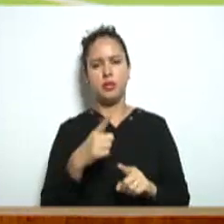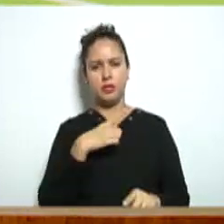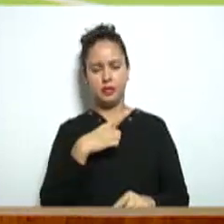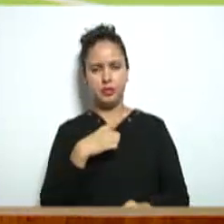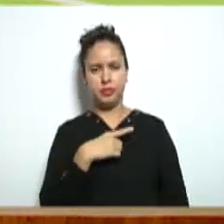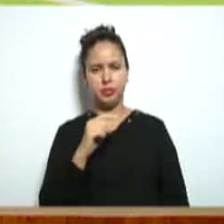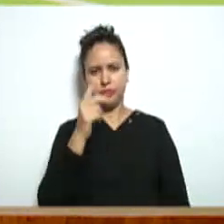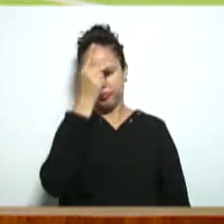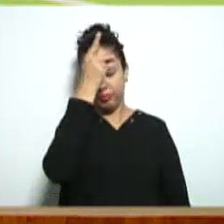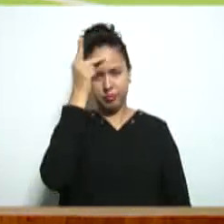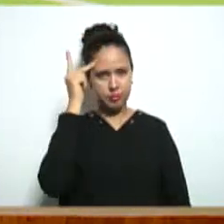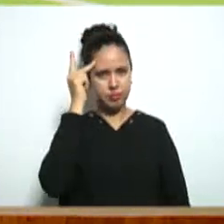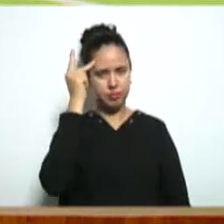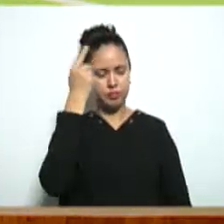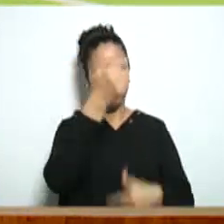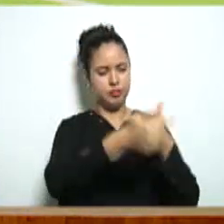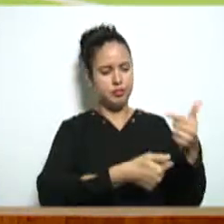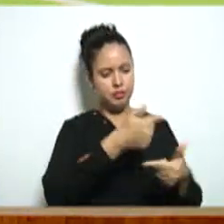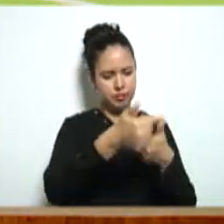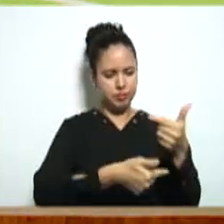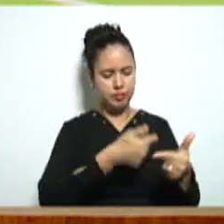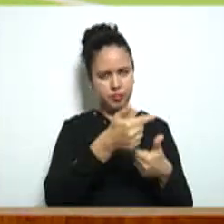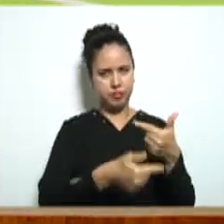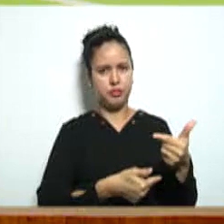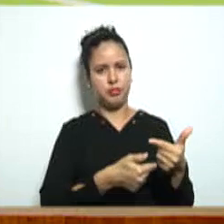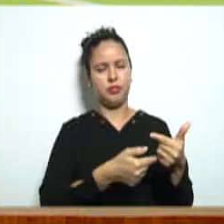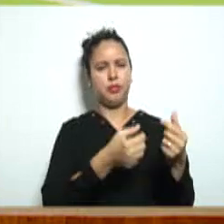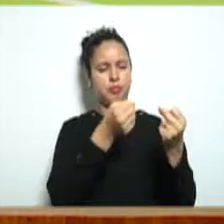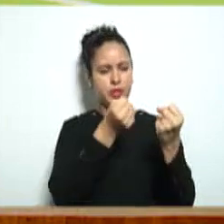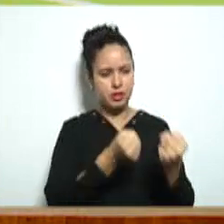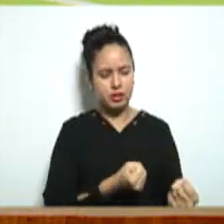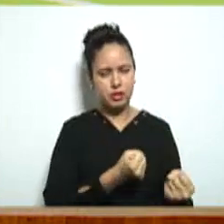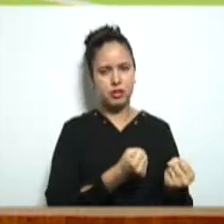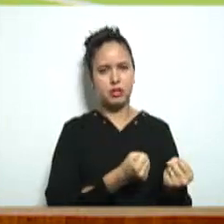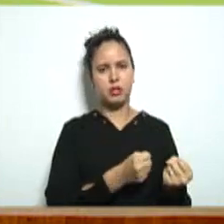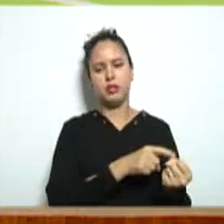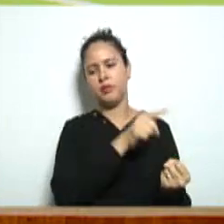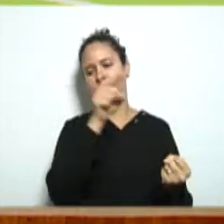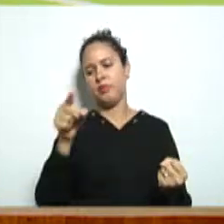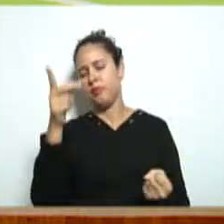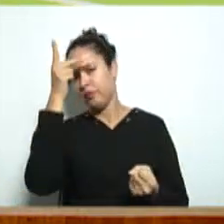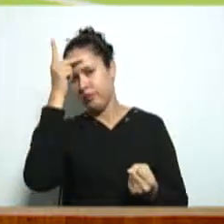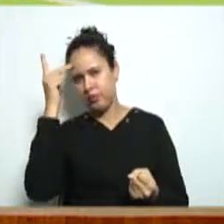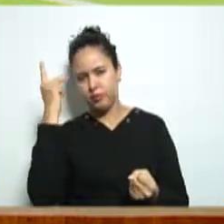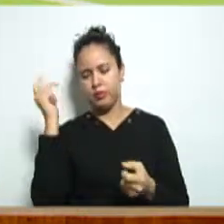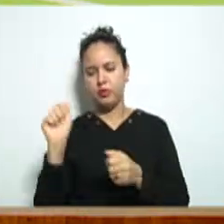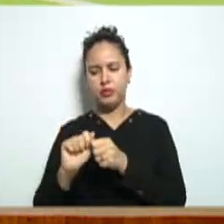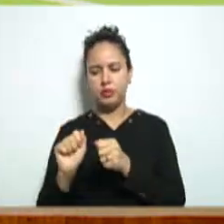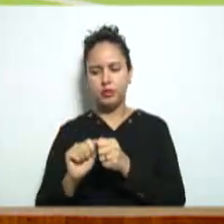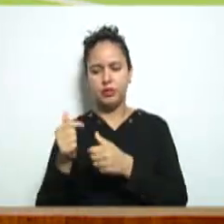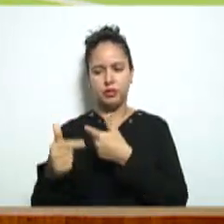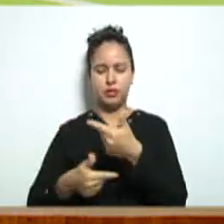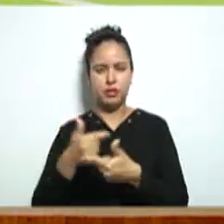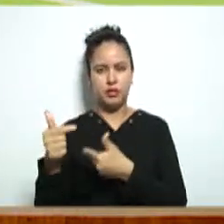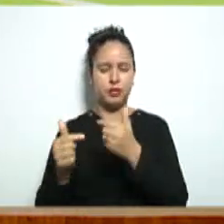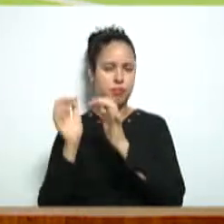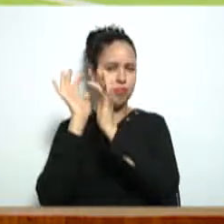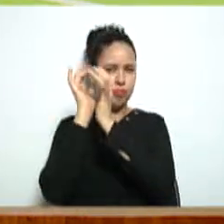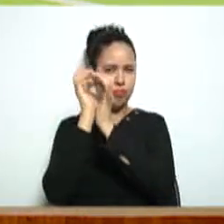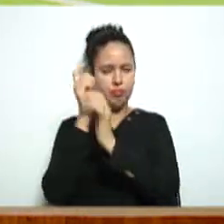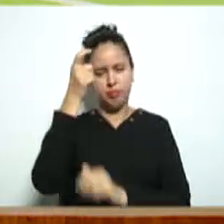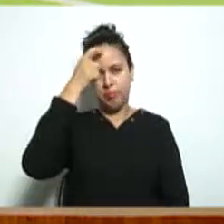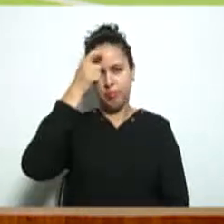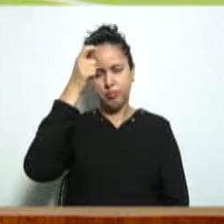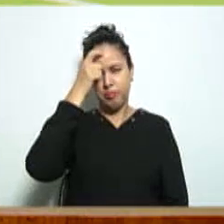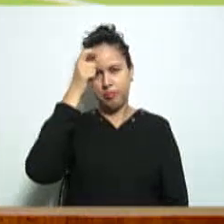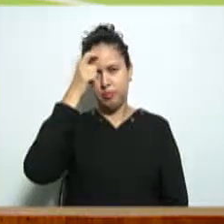gente que vai trabalhar fisicamente, que vai pegar no pesado, e vai ter gente que vai fazer um trabalho intelectual, que